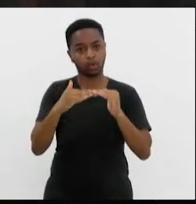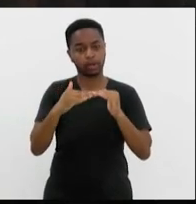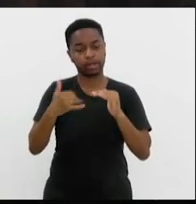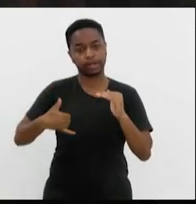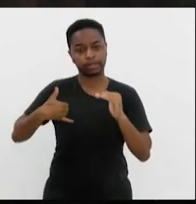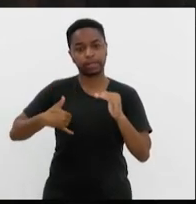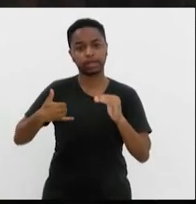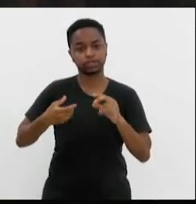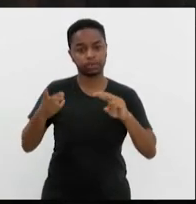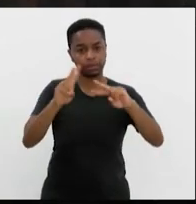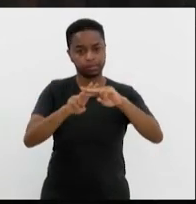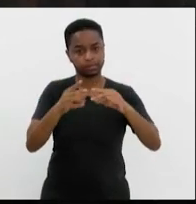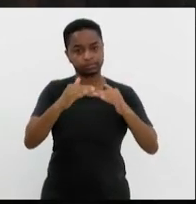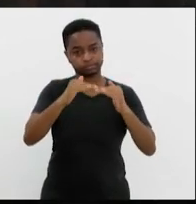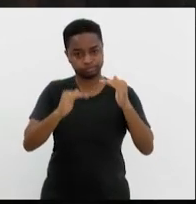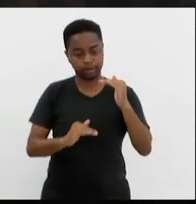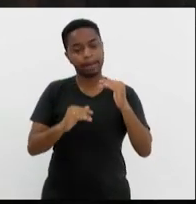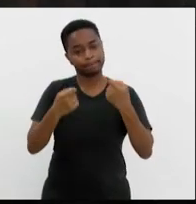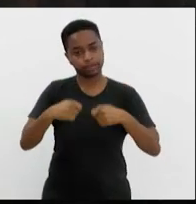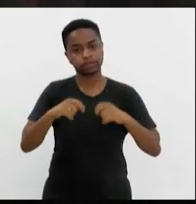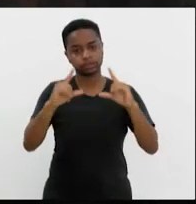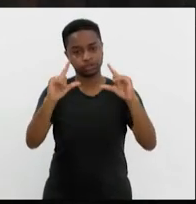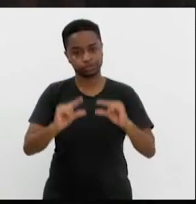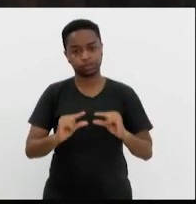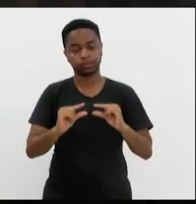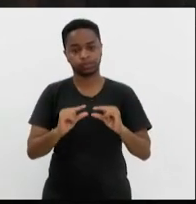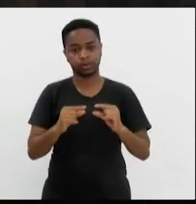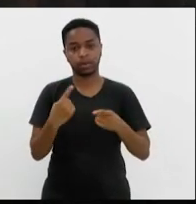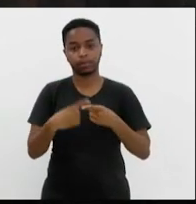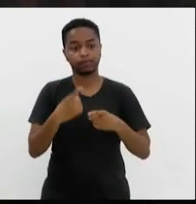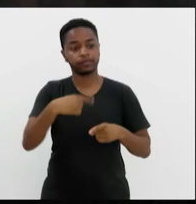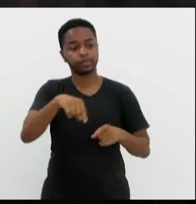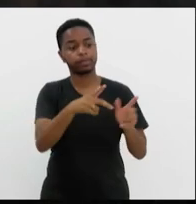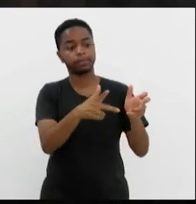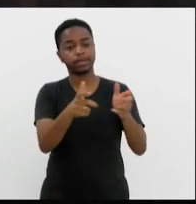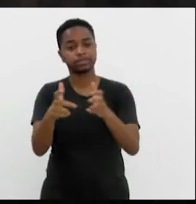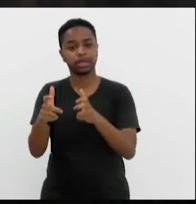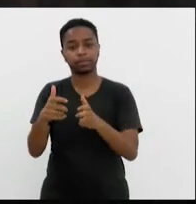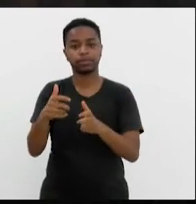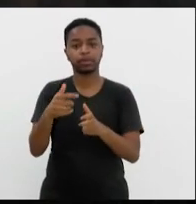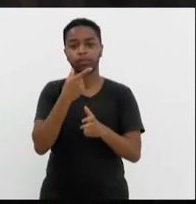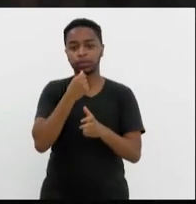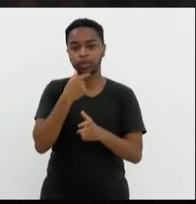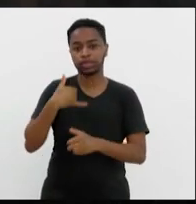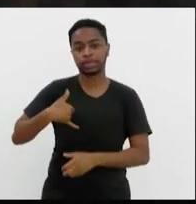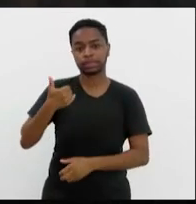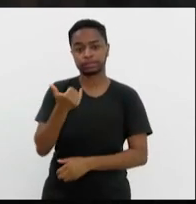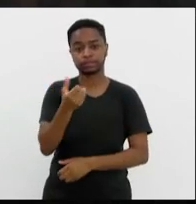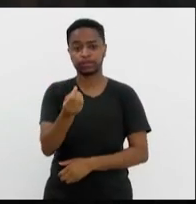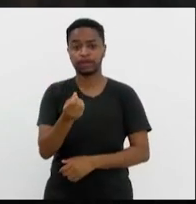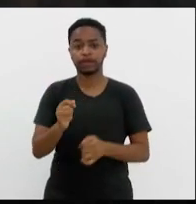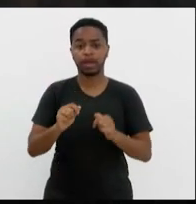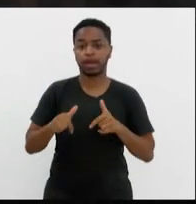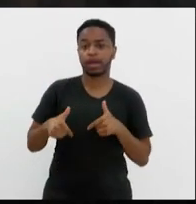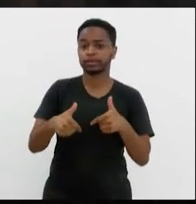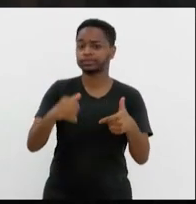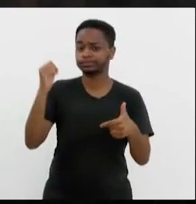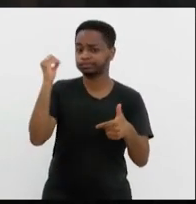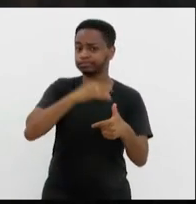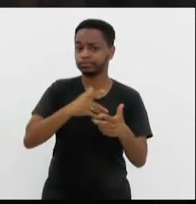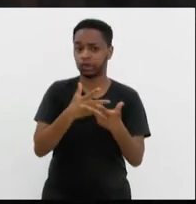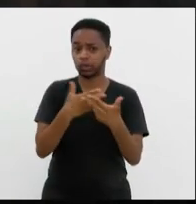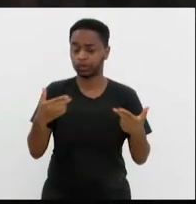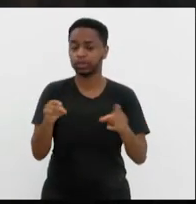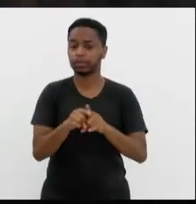maioridade penal, tem que reduzir. Você vê aí garotos de 16 anos, irmão, fazem absurdo, atrocidade, e